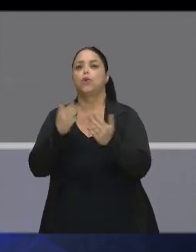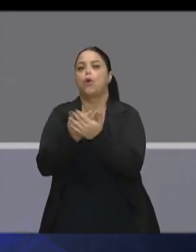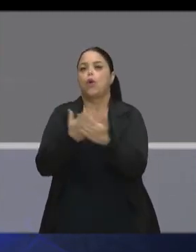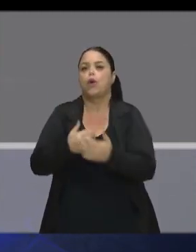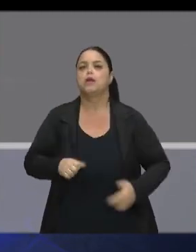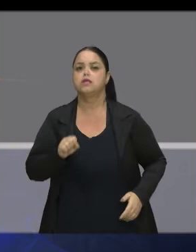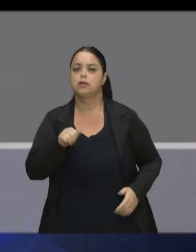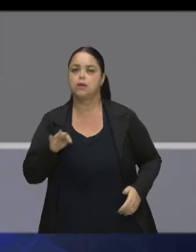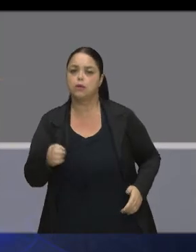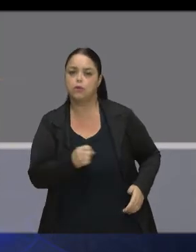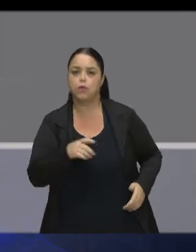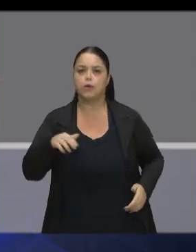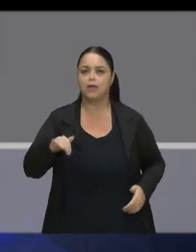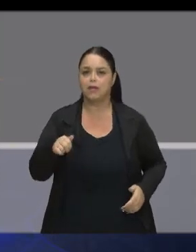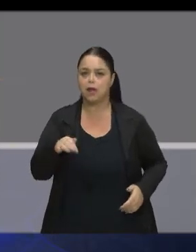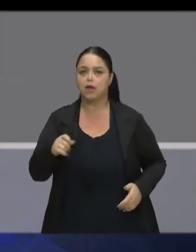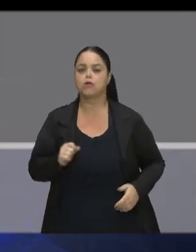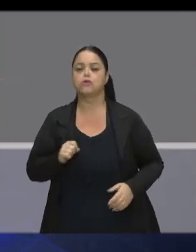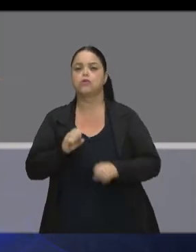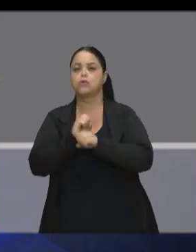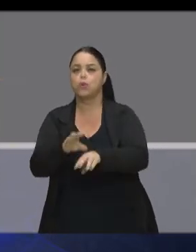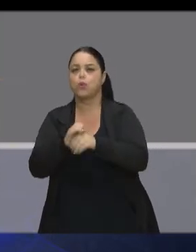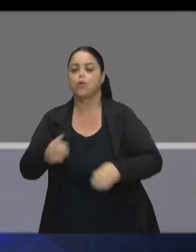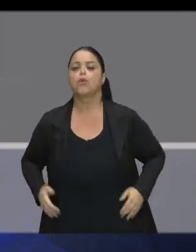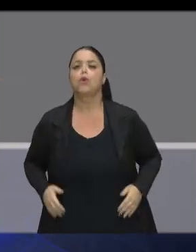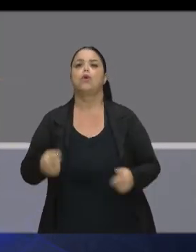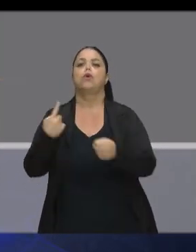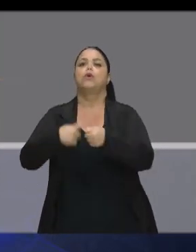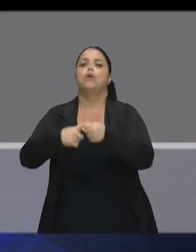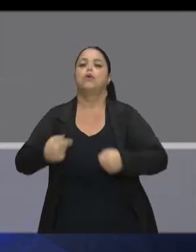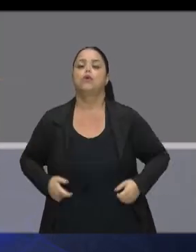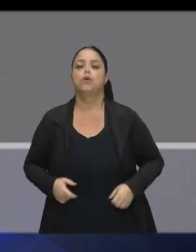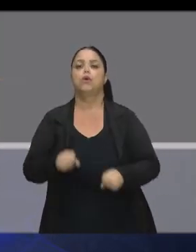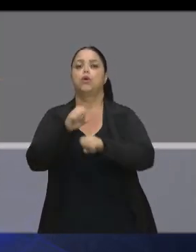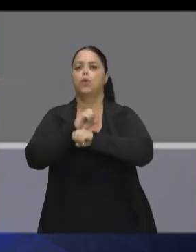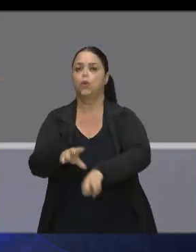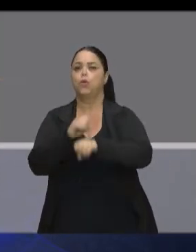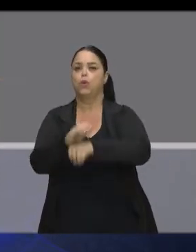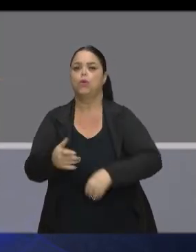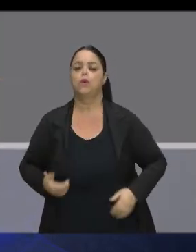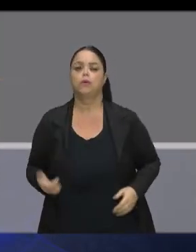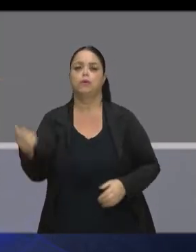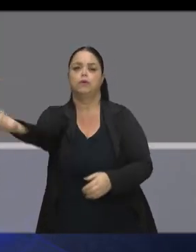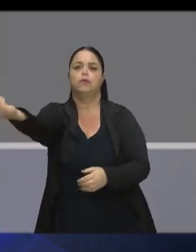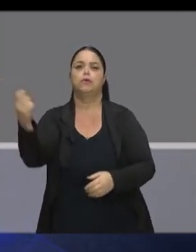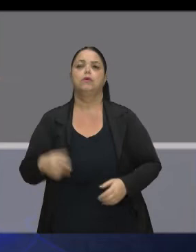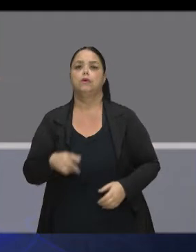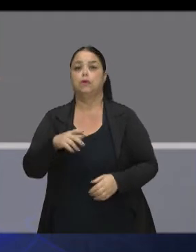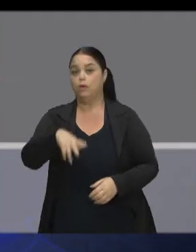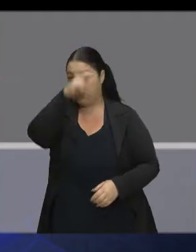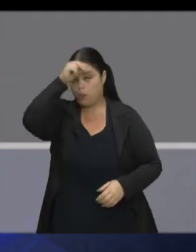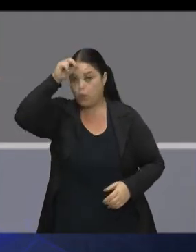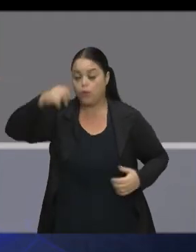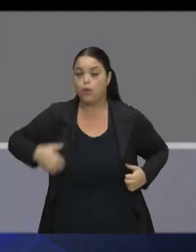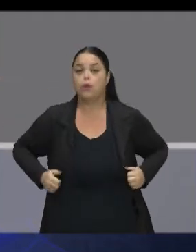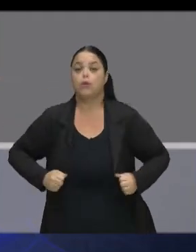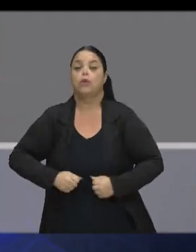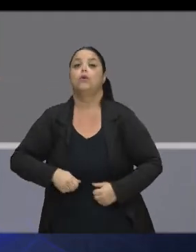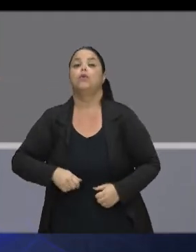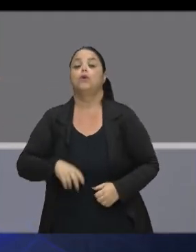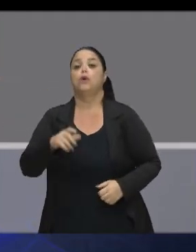sua vida na educação na sua própria cidade, dando aula na prefeitura de Baipendi, na